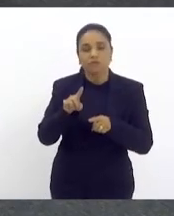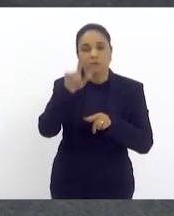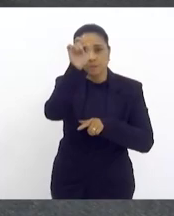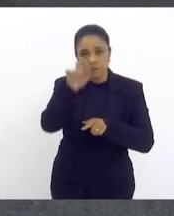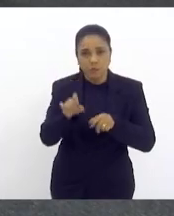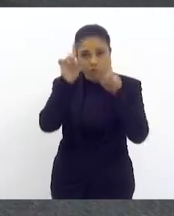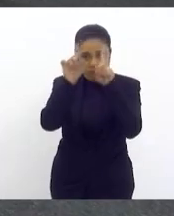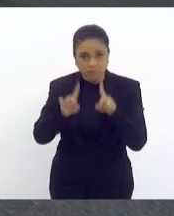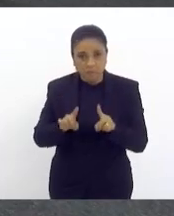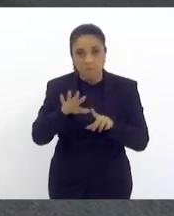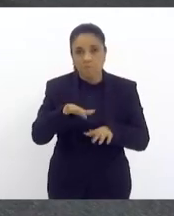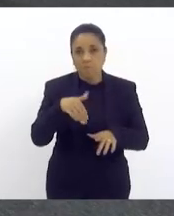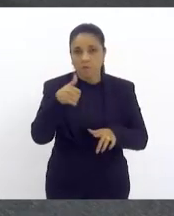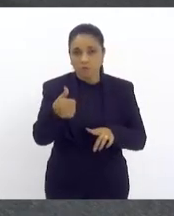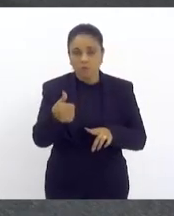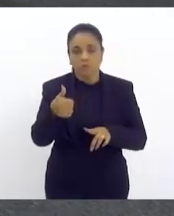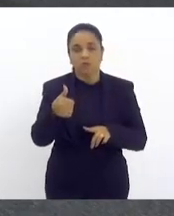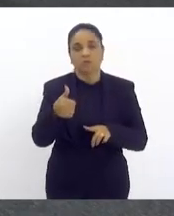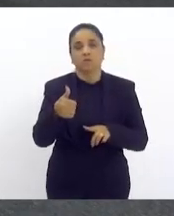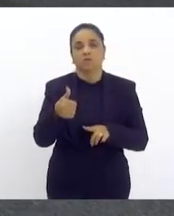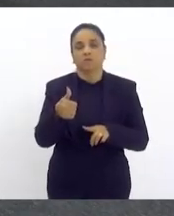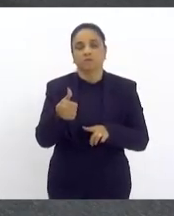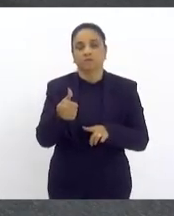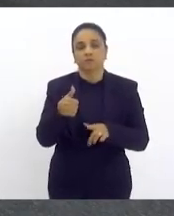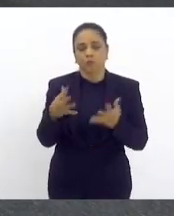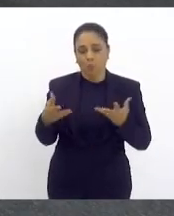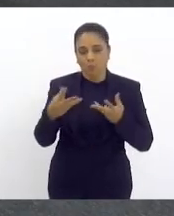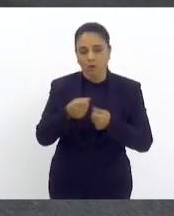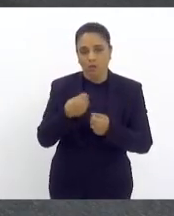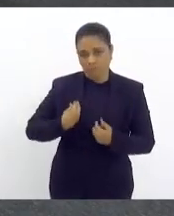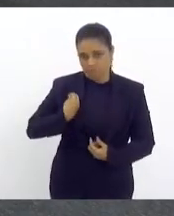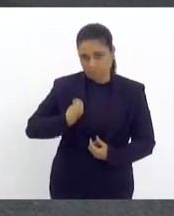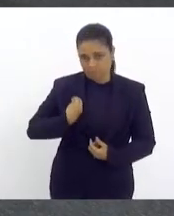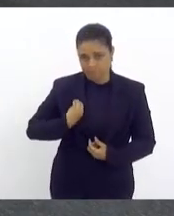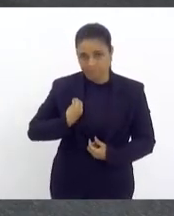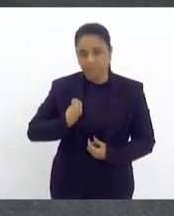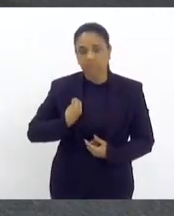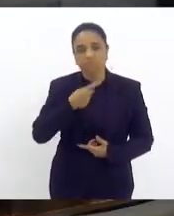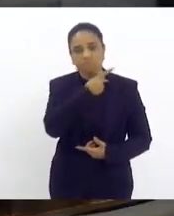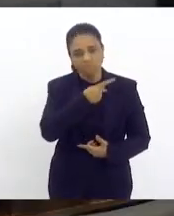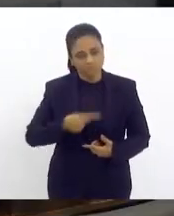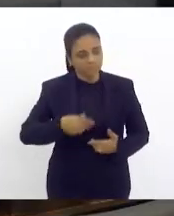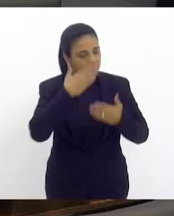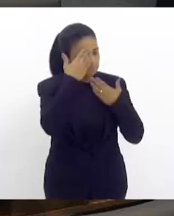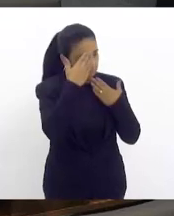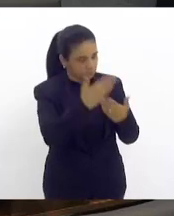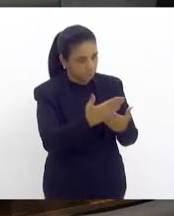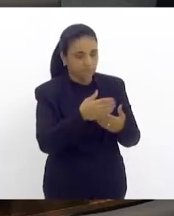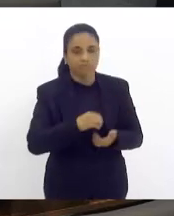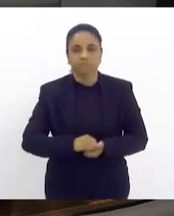na melhoria e manutenção de qualidade de vida é isso presidente obrigada